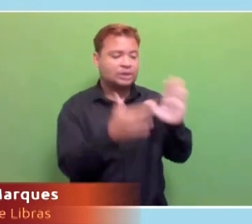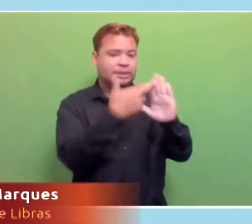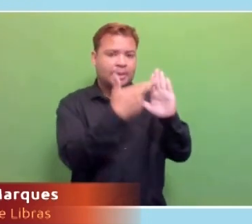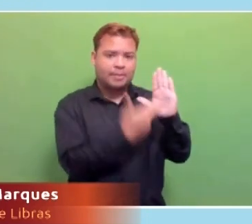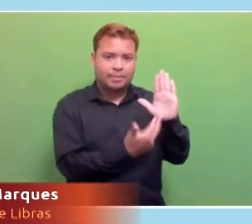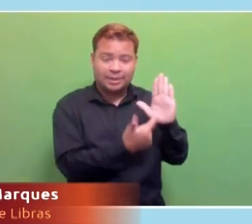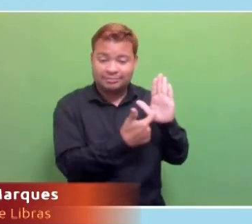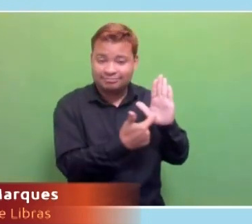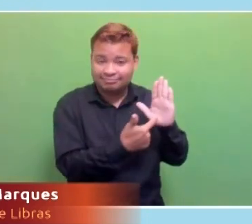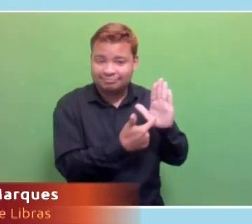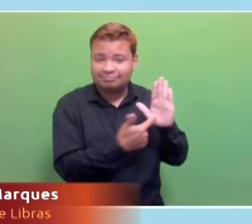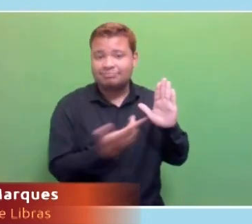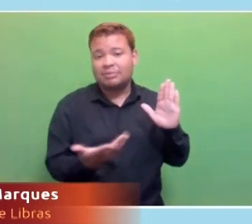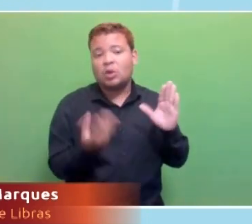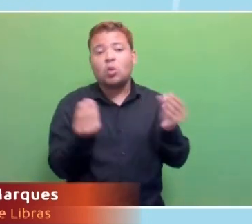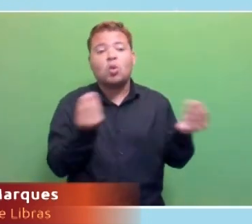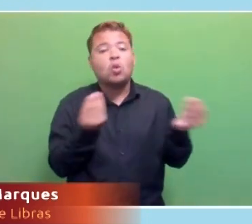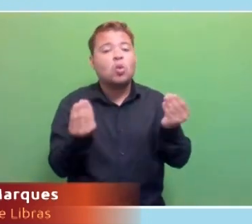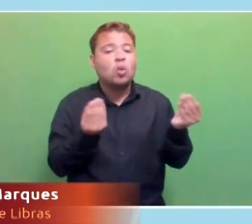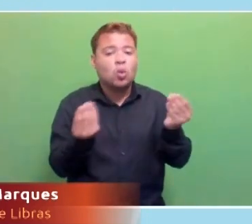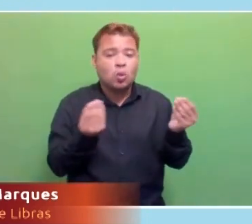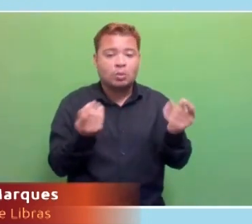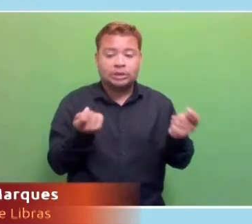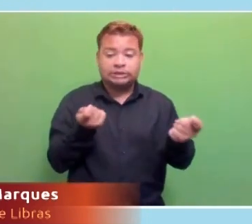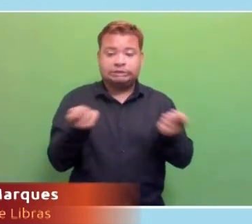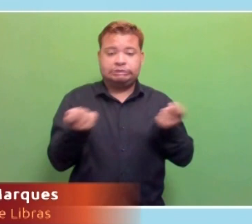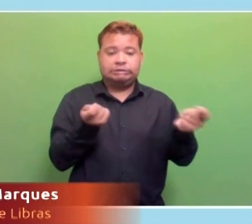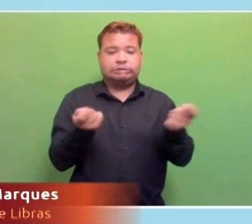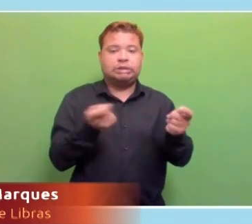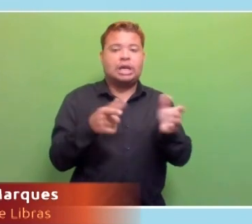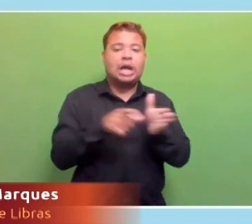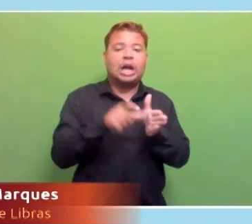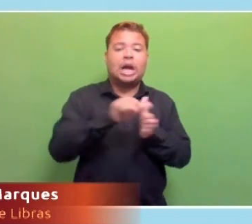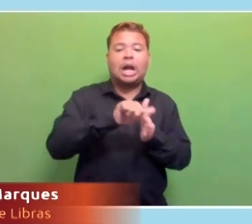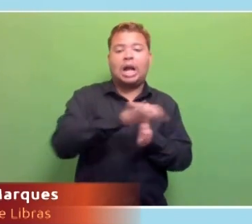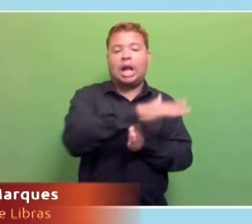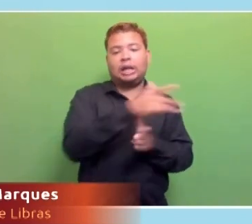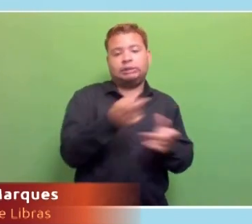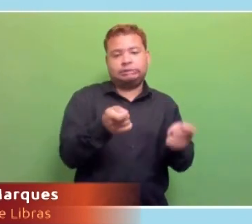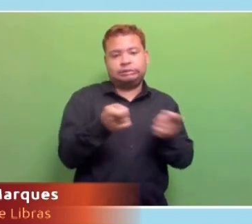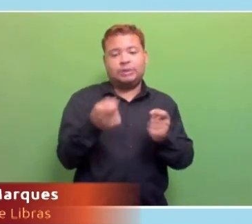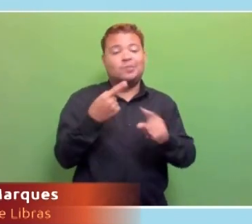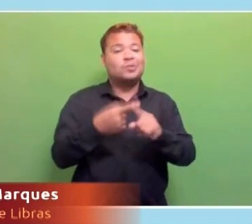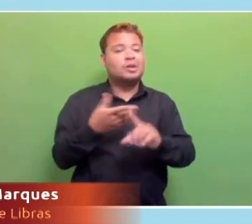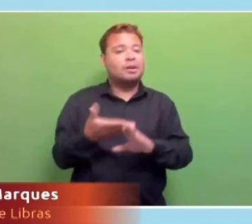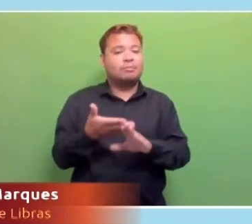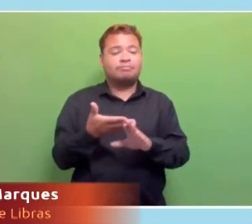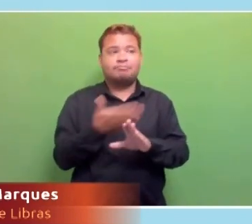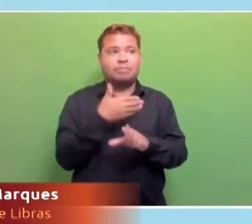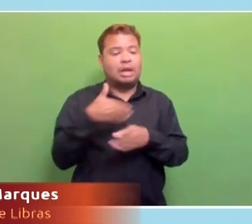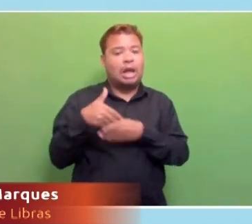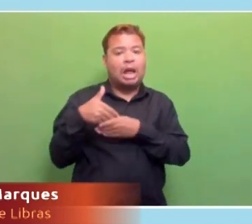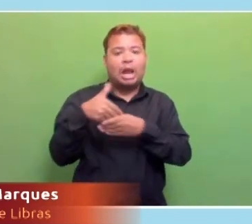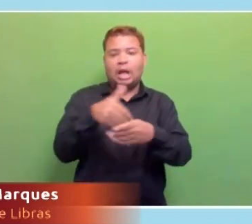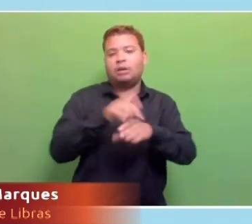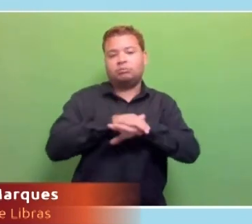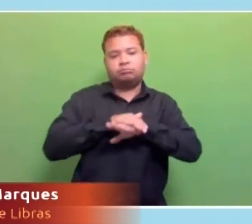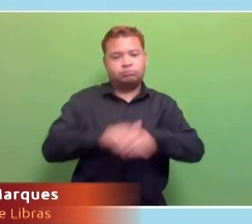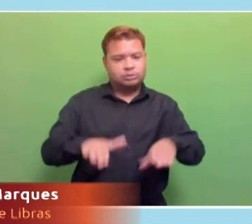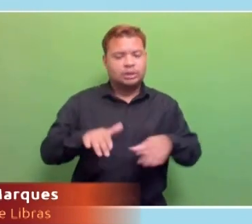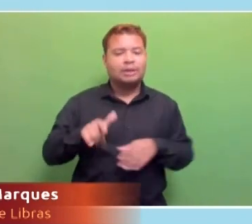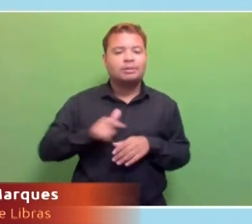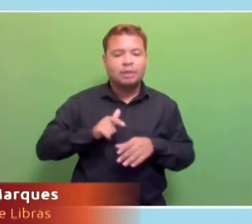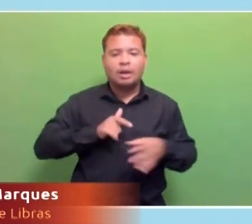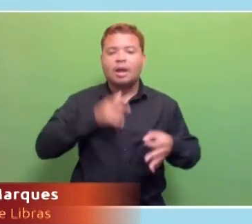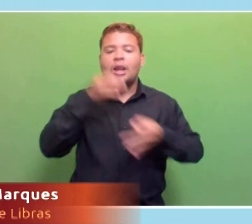se gere, né, a faixa de Gaza, porque desde então não houve eleições. Há relatos de que